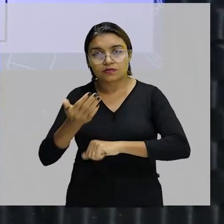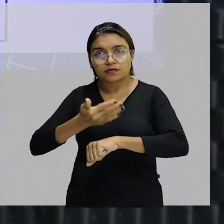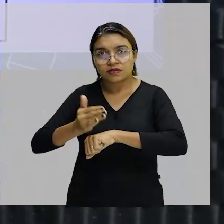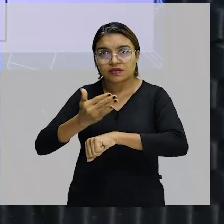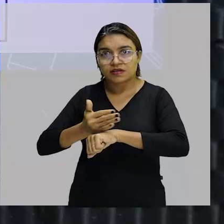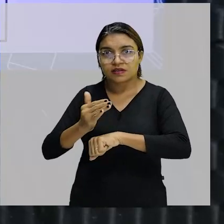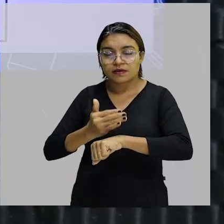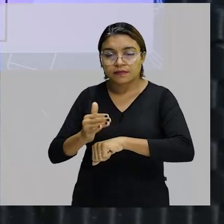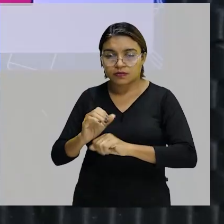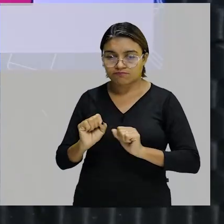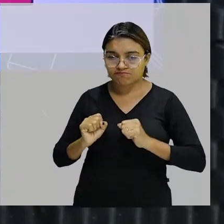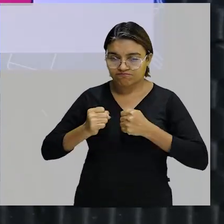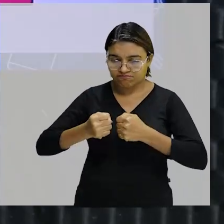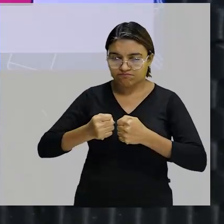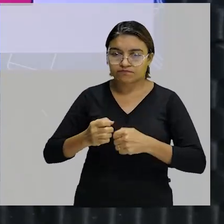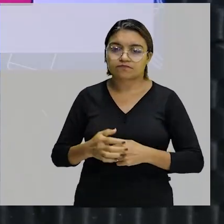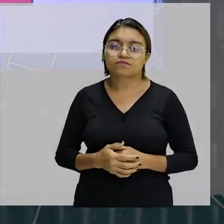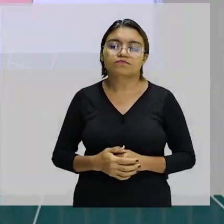ao esforço.